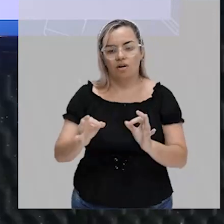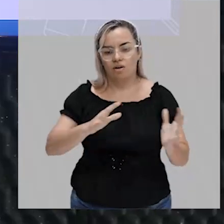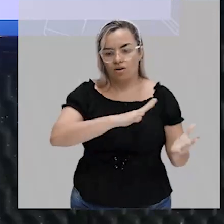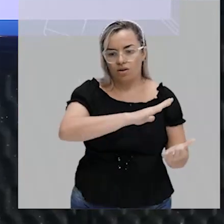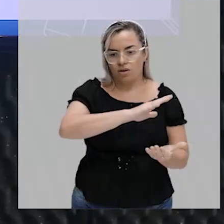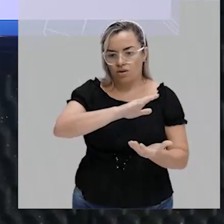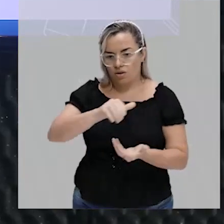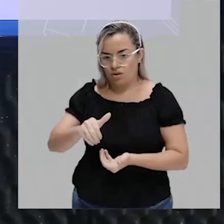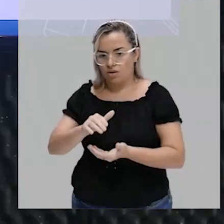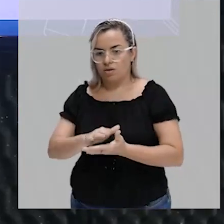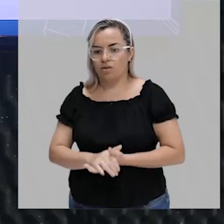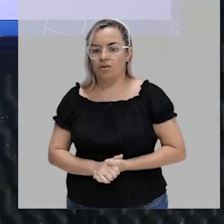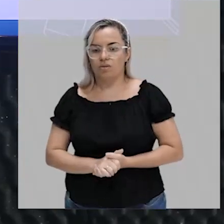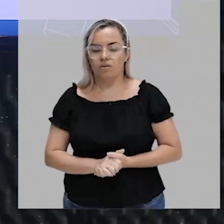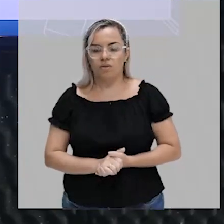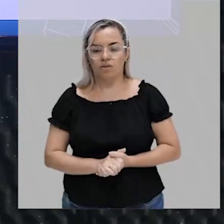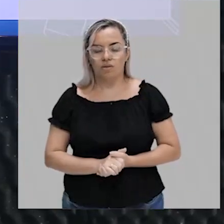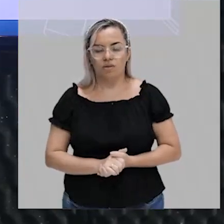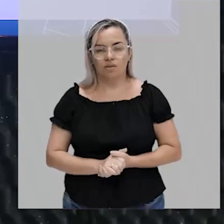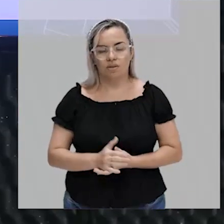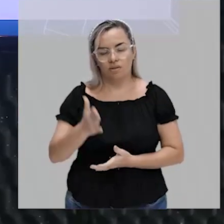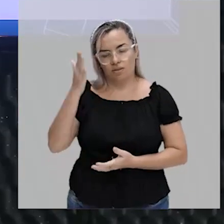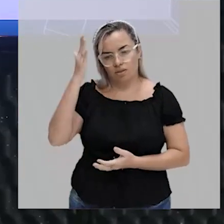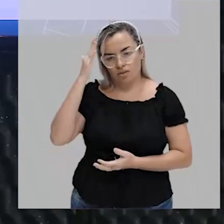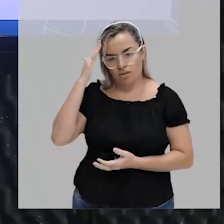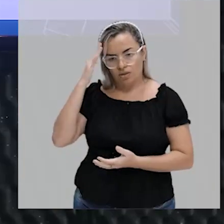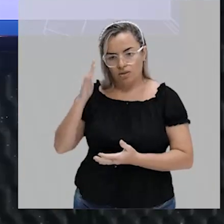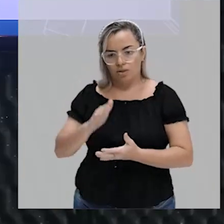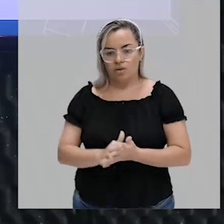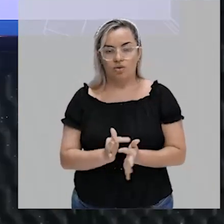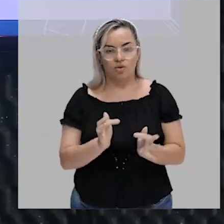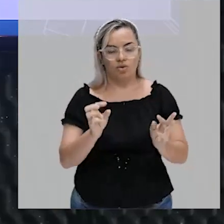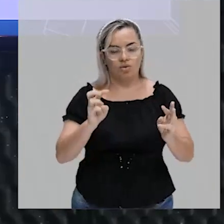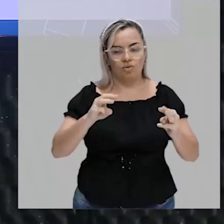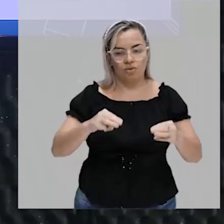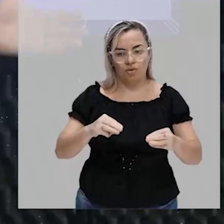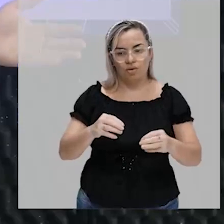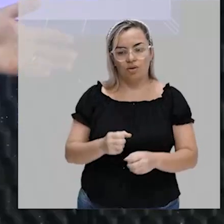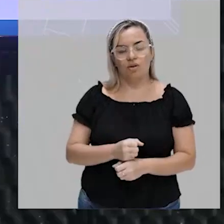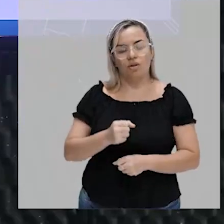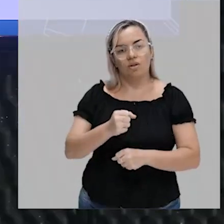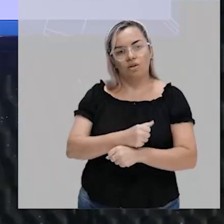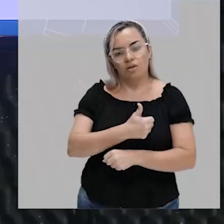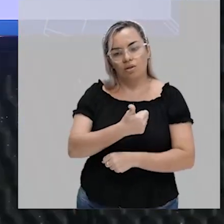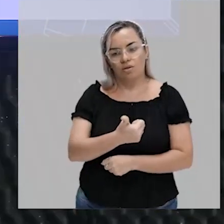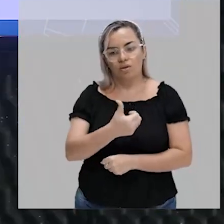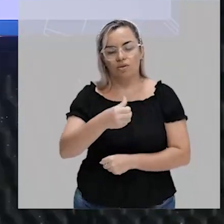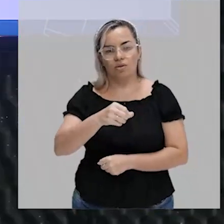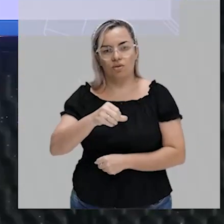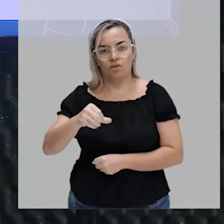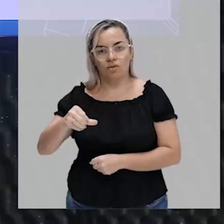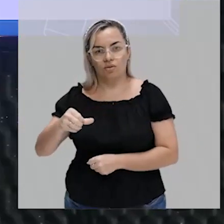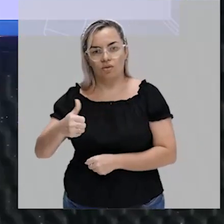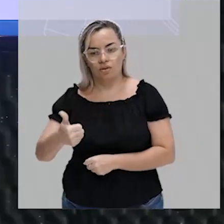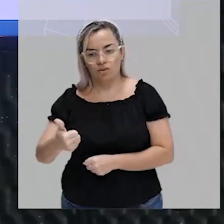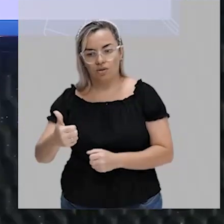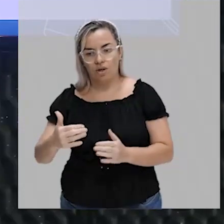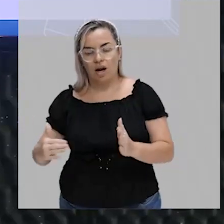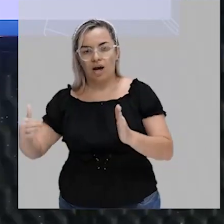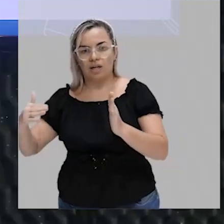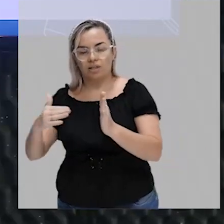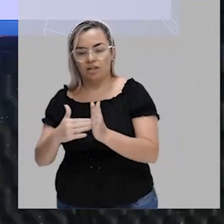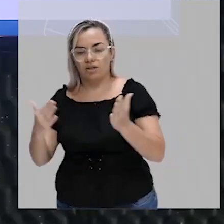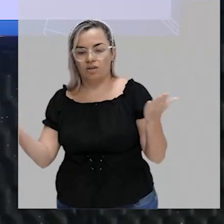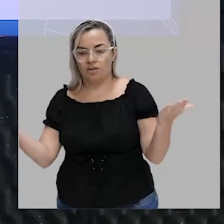do final da Guerra Fria, principalmente com o fim da União Soviética, até hoje estamos inseridos nela, certo? Vai